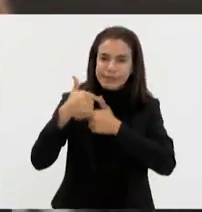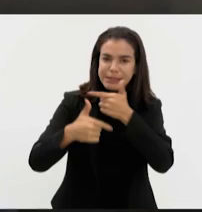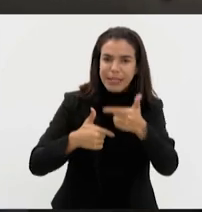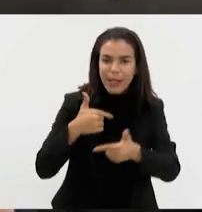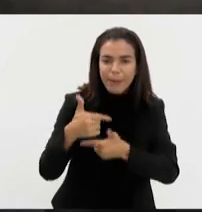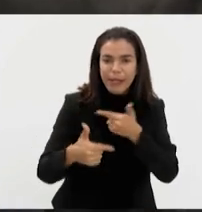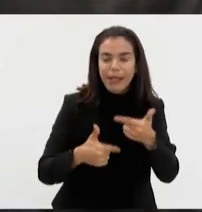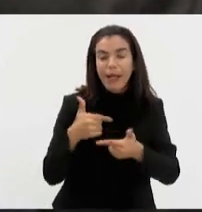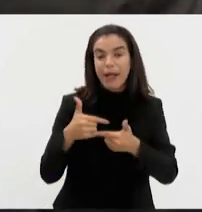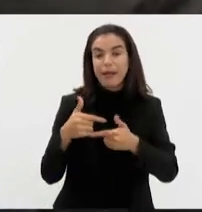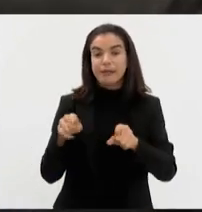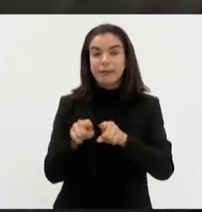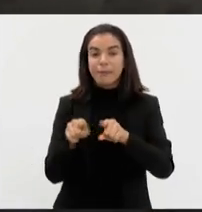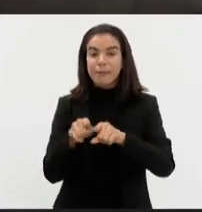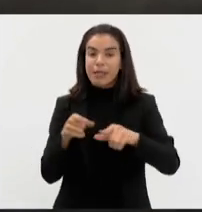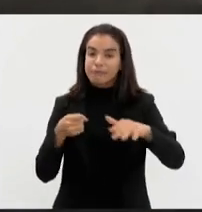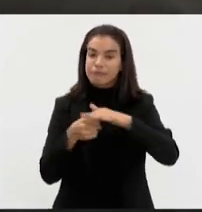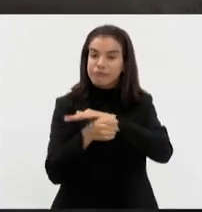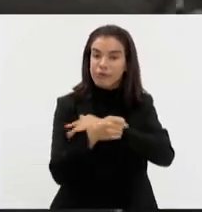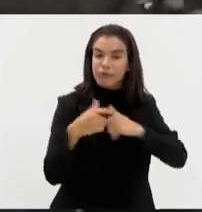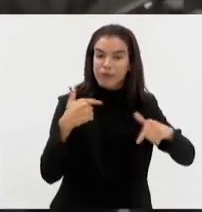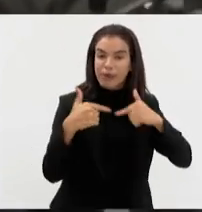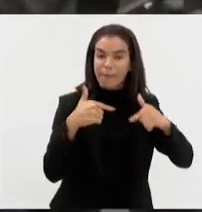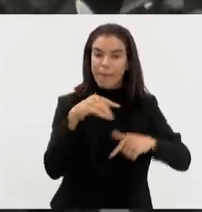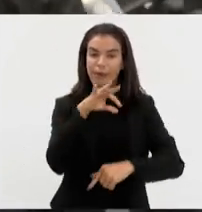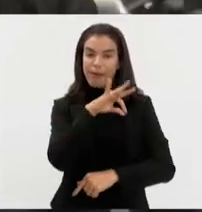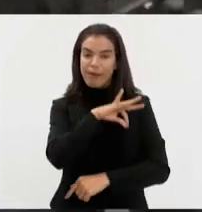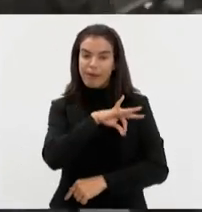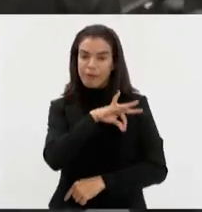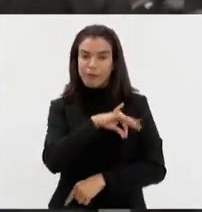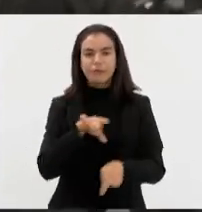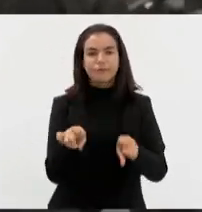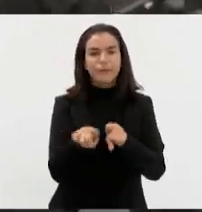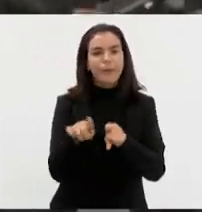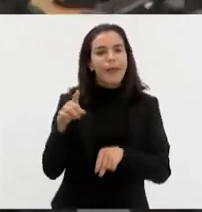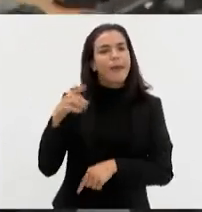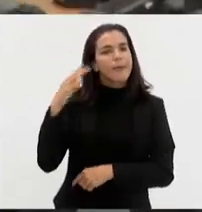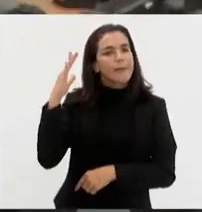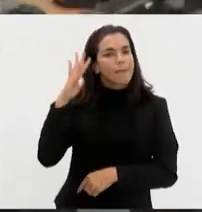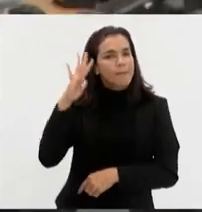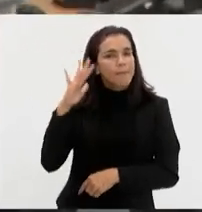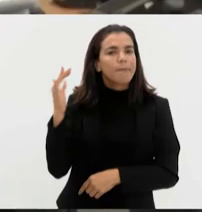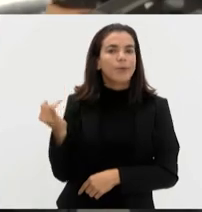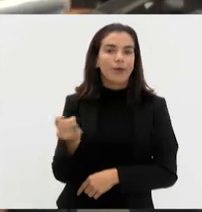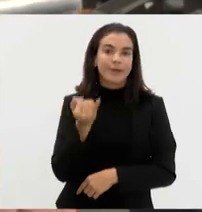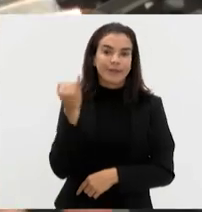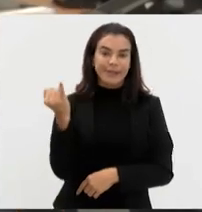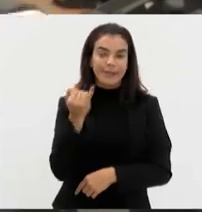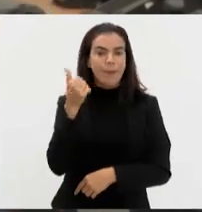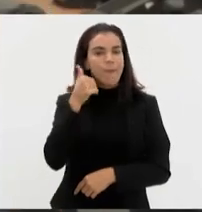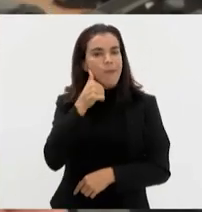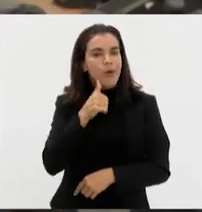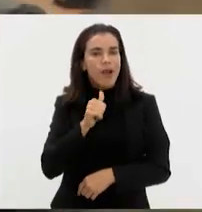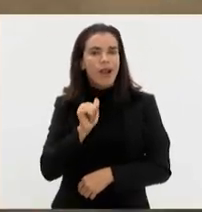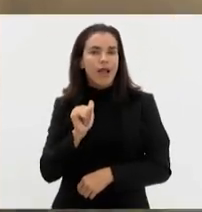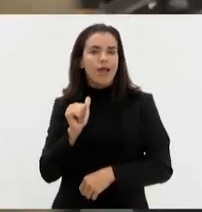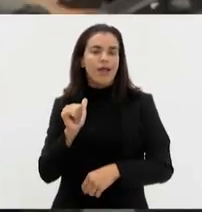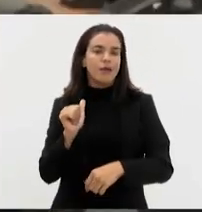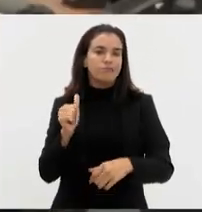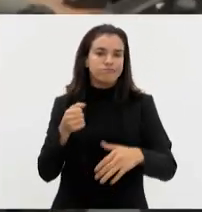questão do trabalho e renda ser trabalhado, porque é importante que essas mulheres também ocupem, não